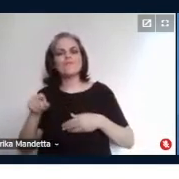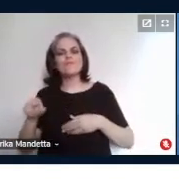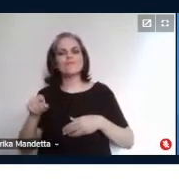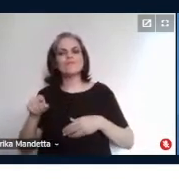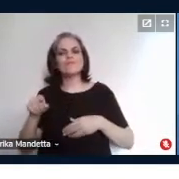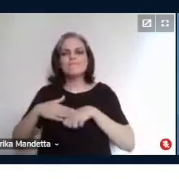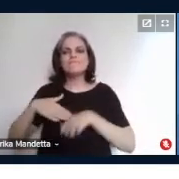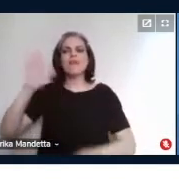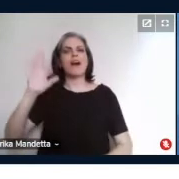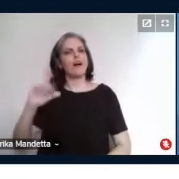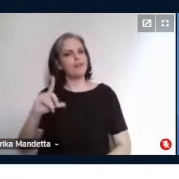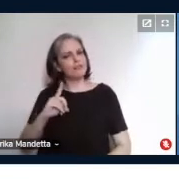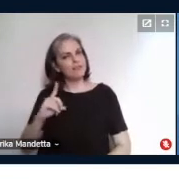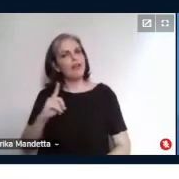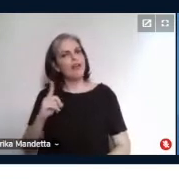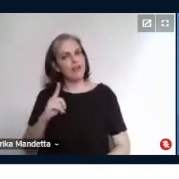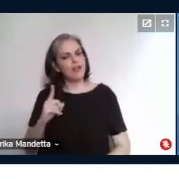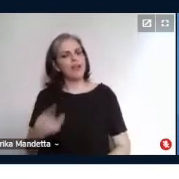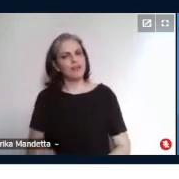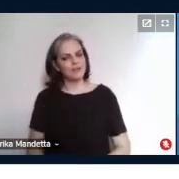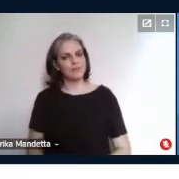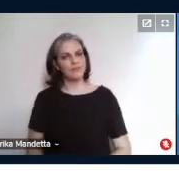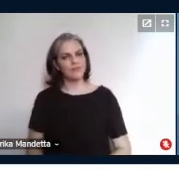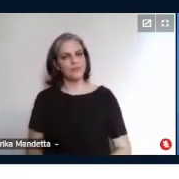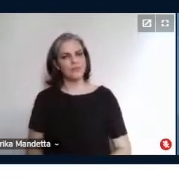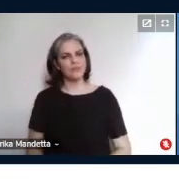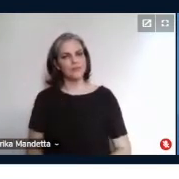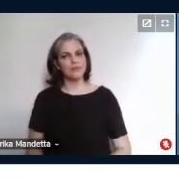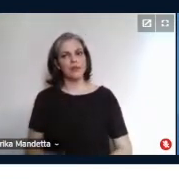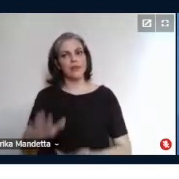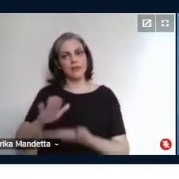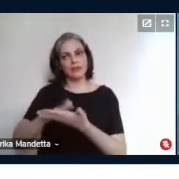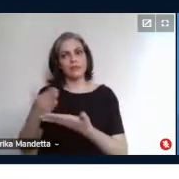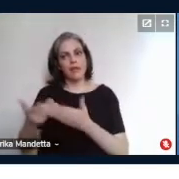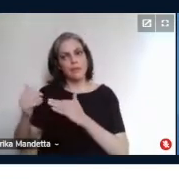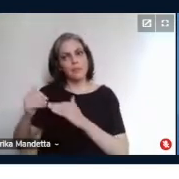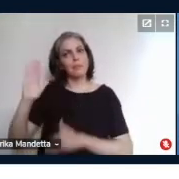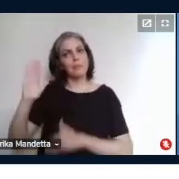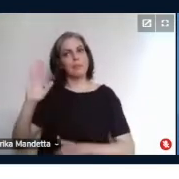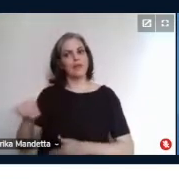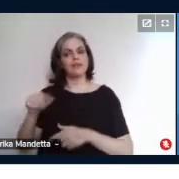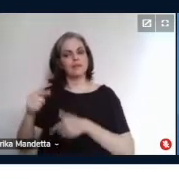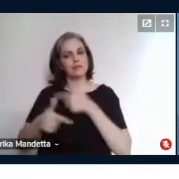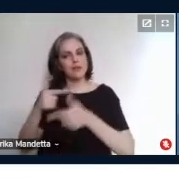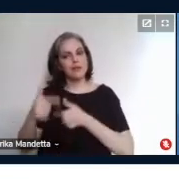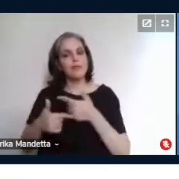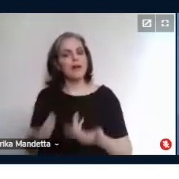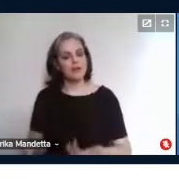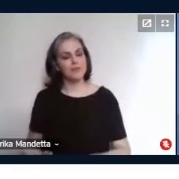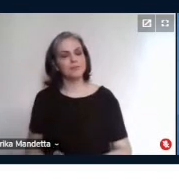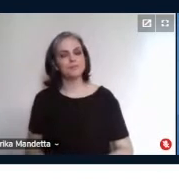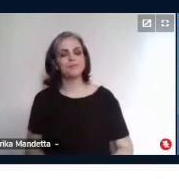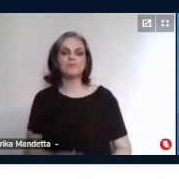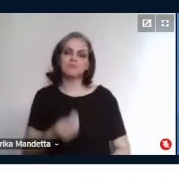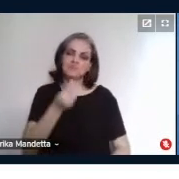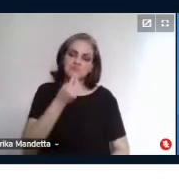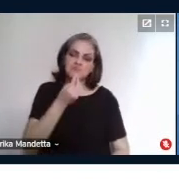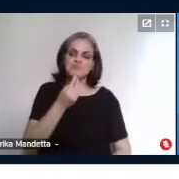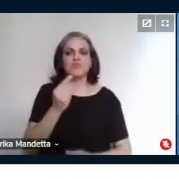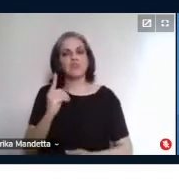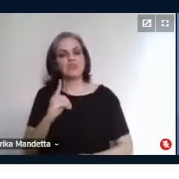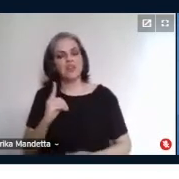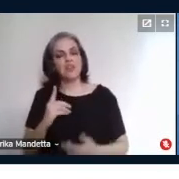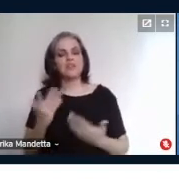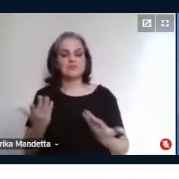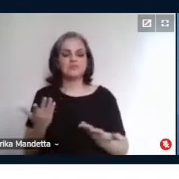frequentes para o intérprete, que poderiam ter o trabalho do intérprete. Mas antes de passar a elas,